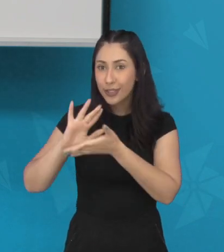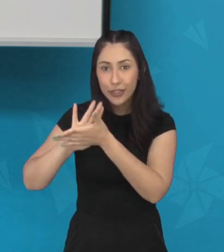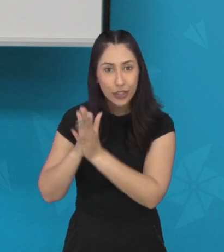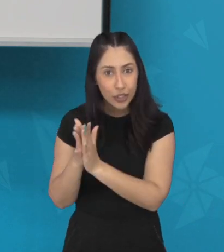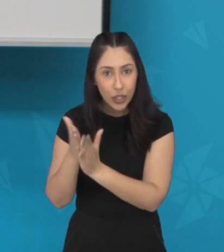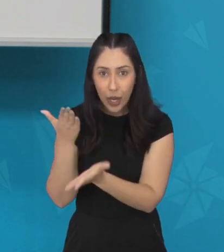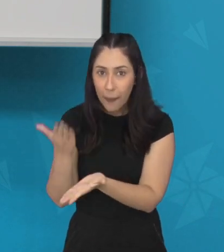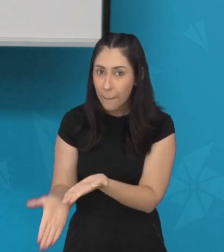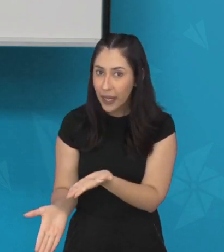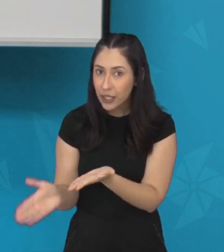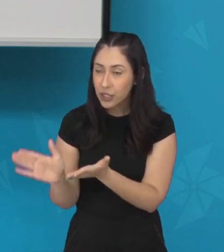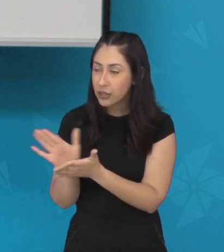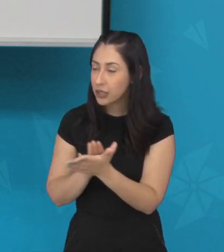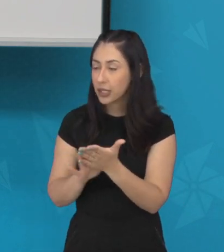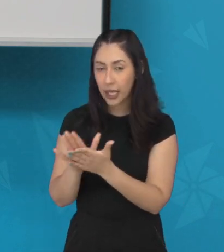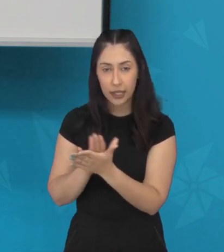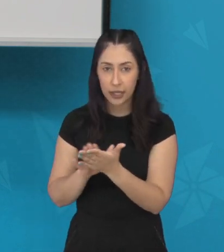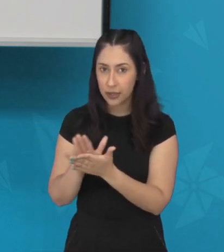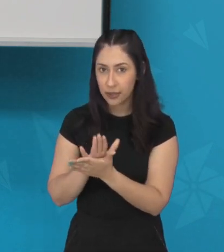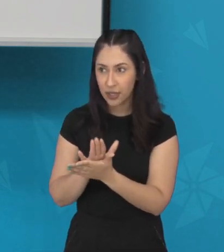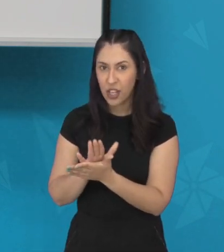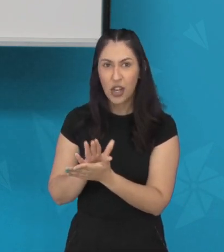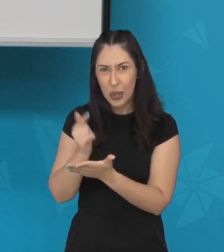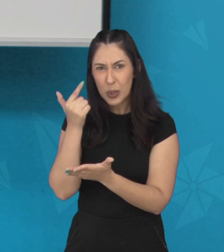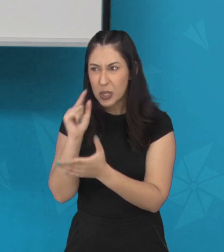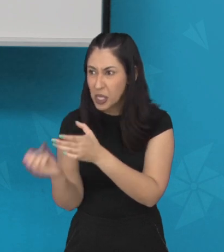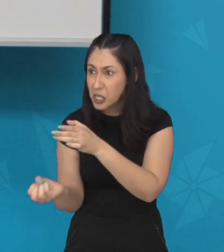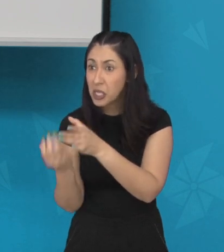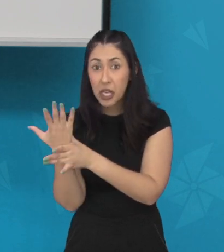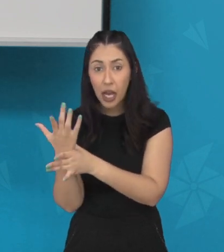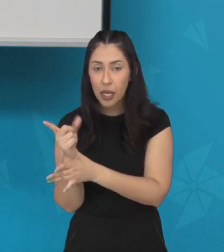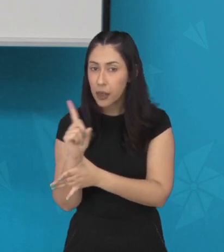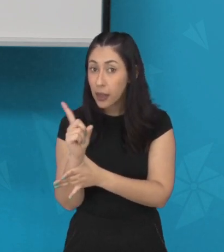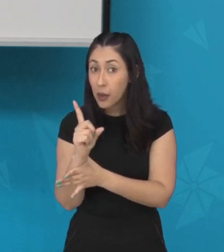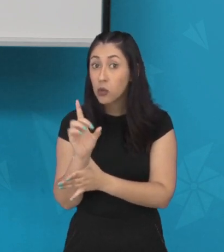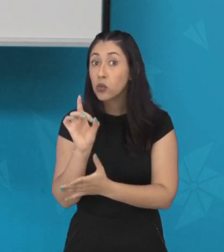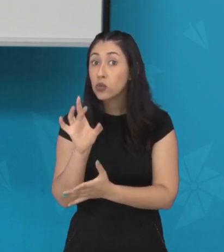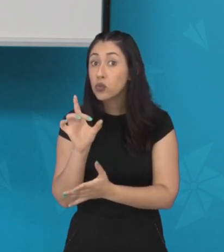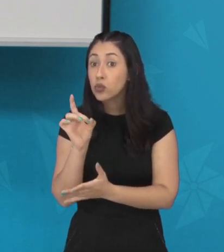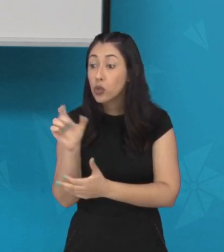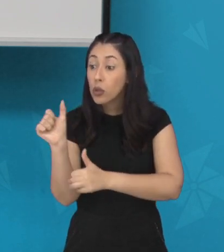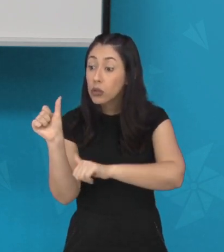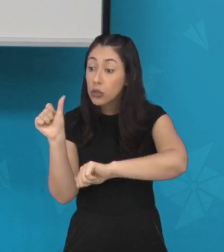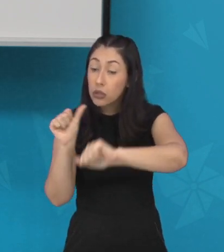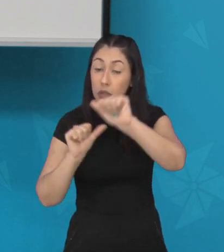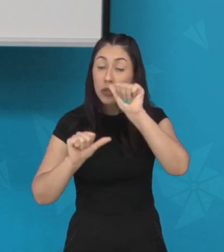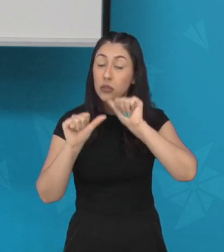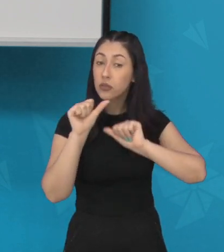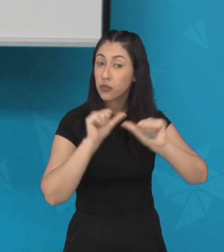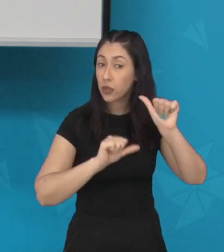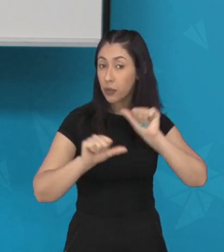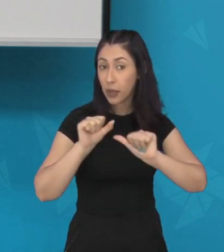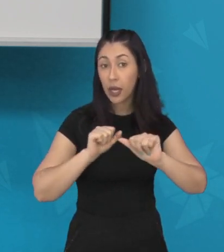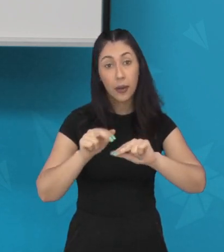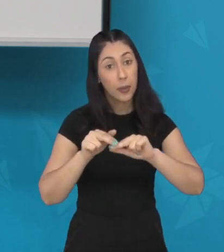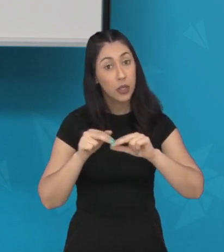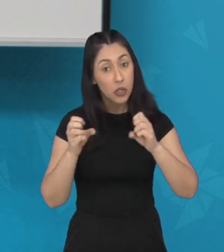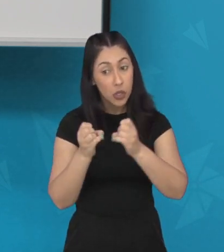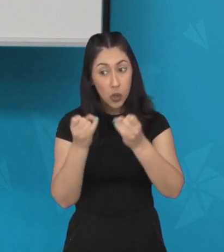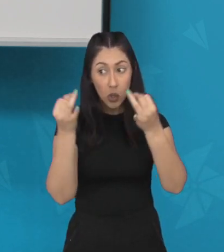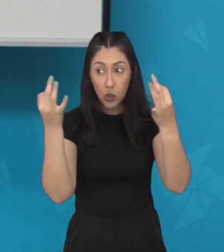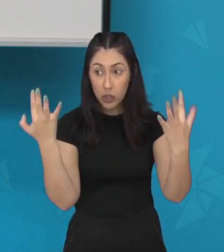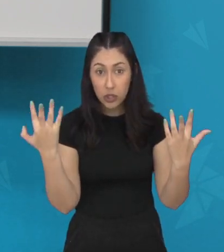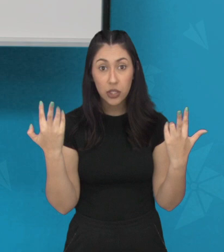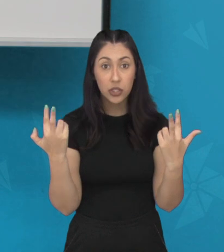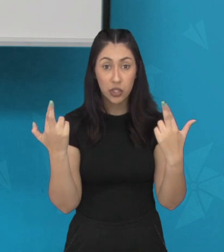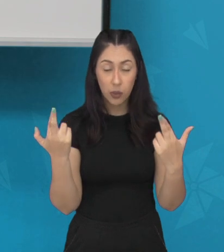nada se destrói, nada se cria, tudo se transforma. Ou seja, o que a gente vai ter de quantidade de reagentes, a gente tem que ter de produtos. Temos